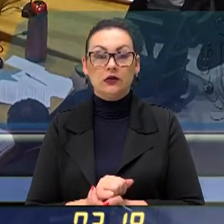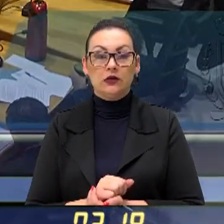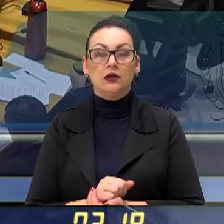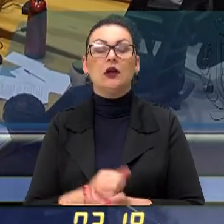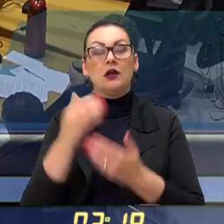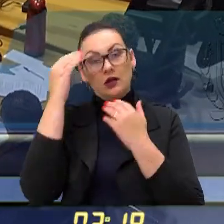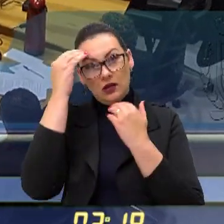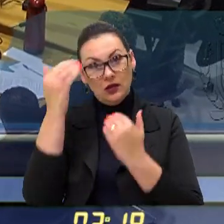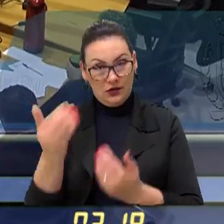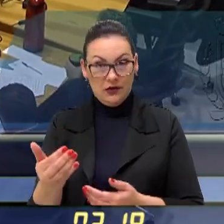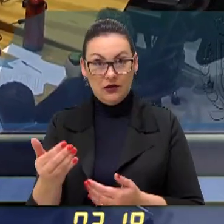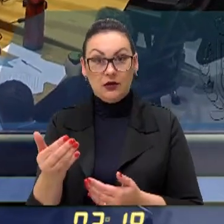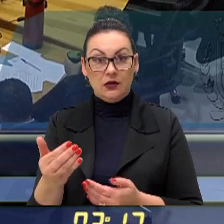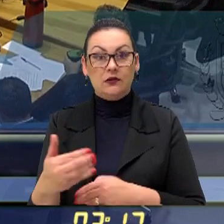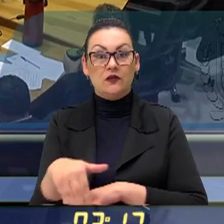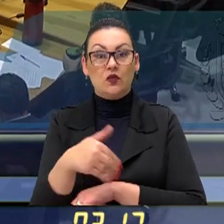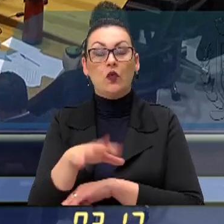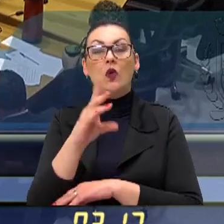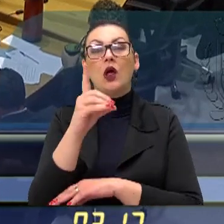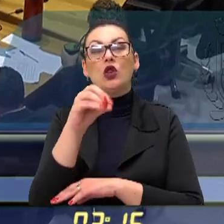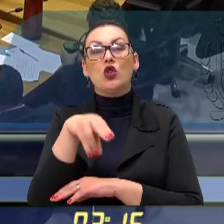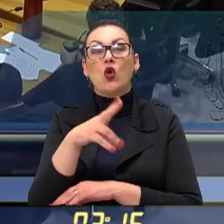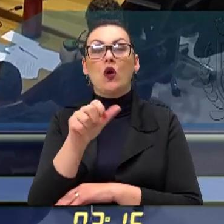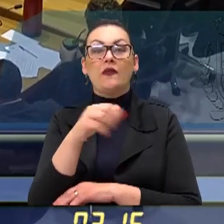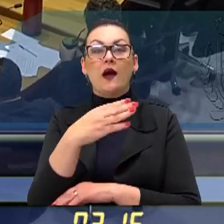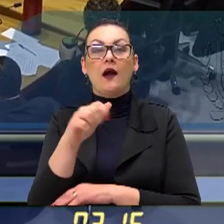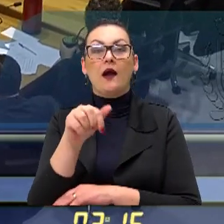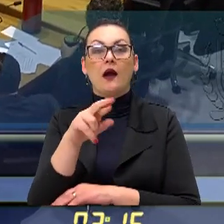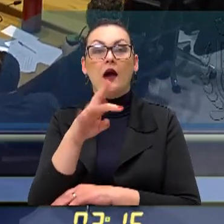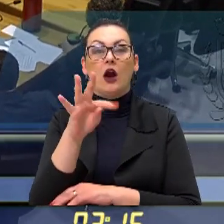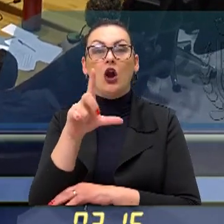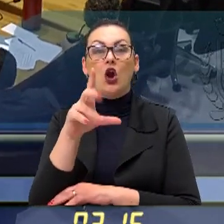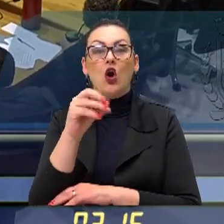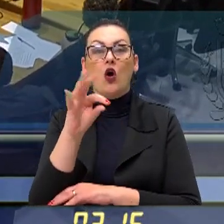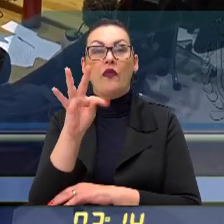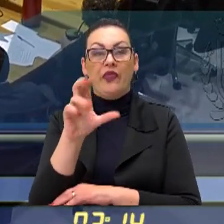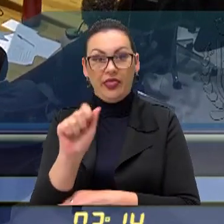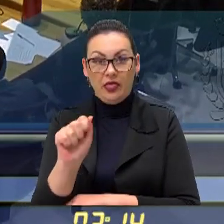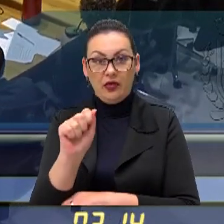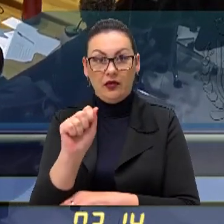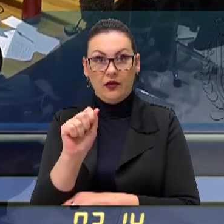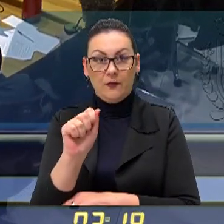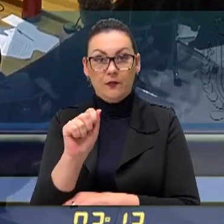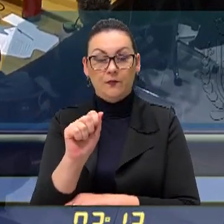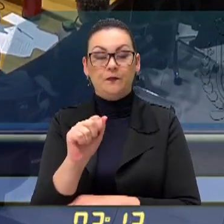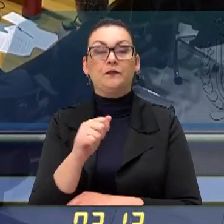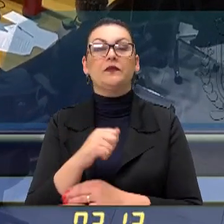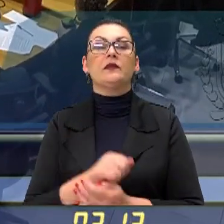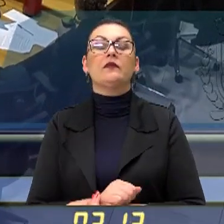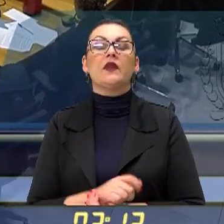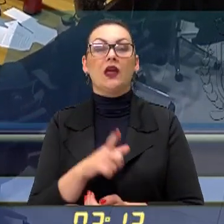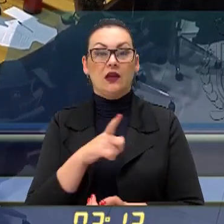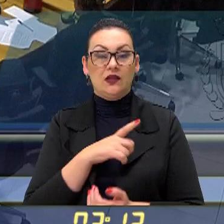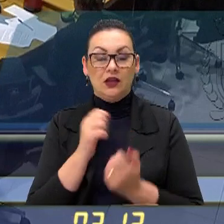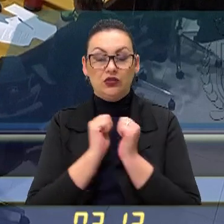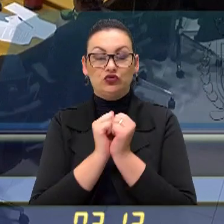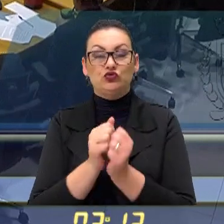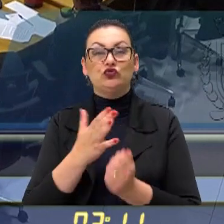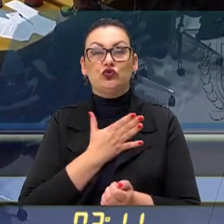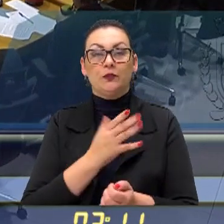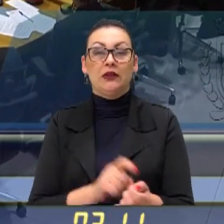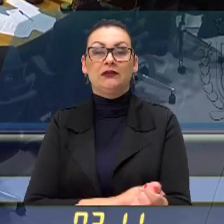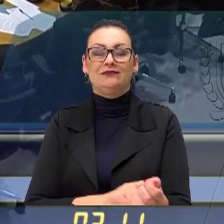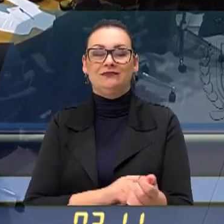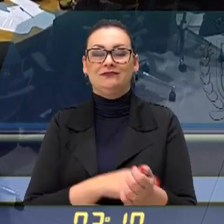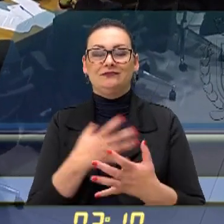certeza, agradecer a rua Dona Carlota do meu bairro Faxinal Menino Deus, que eu carrego nas veias, no meu sangue, meu